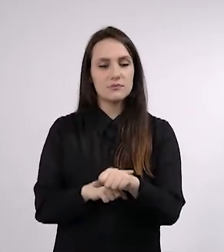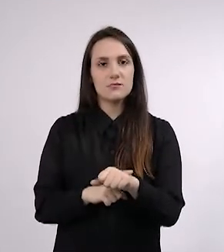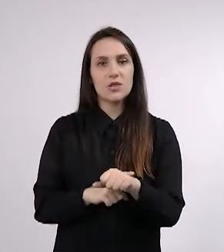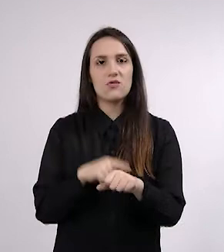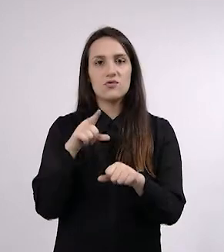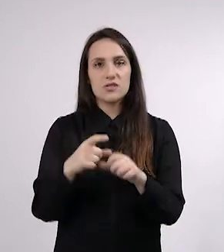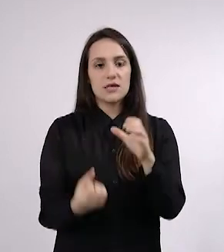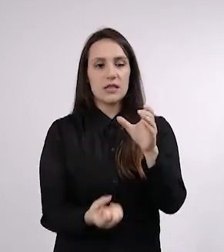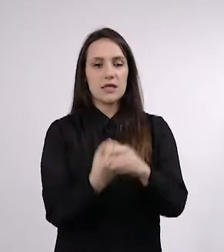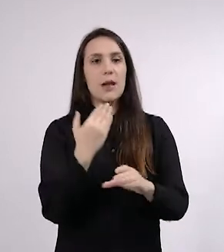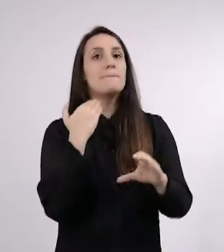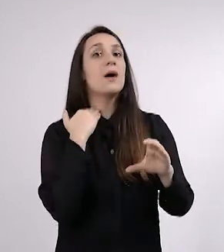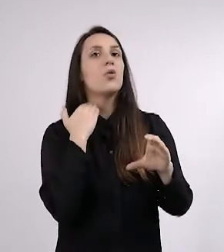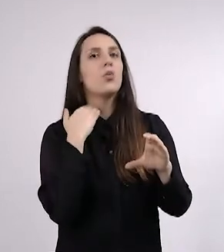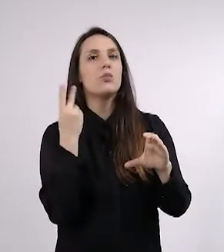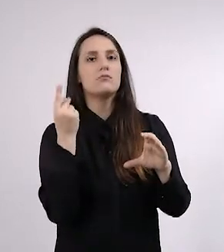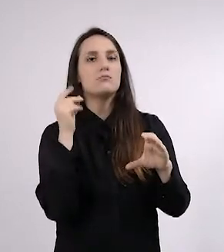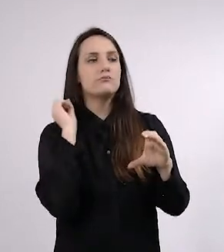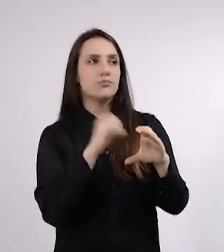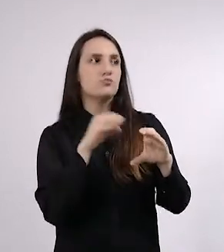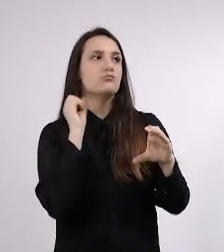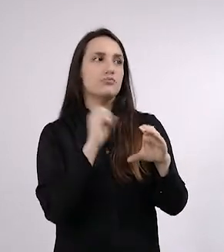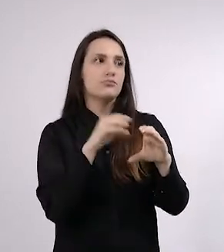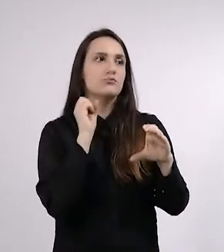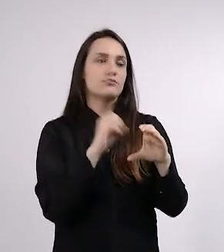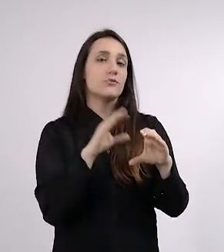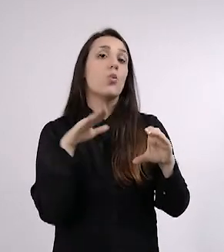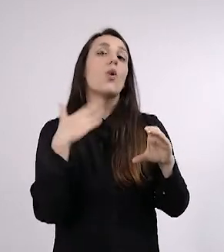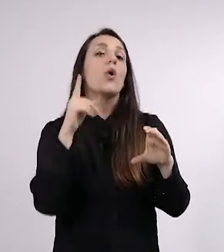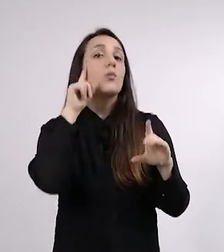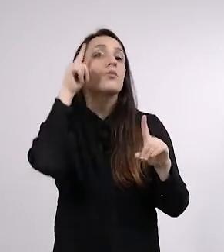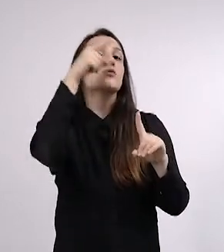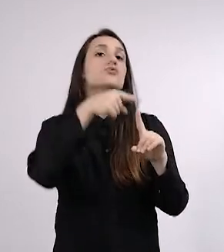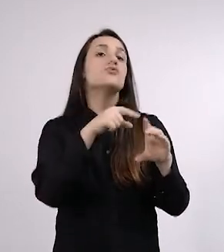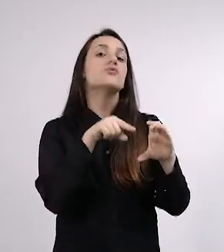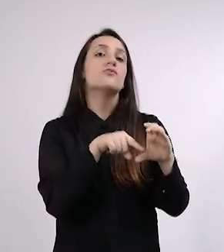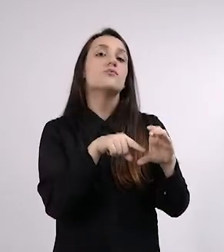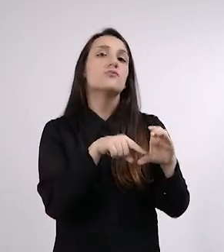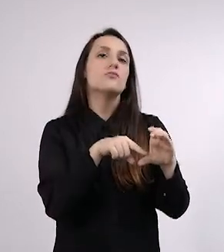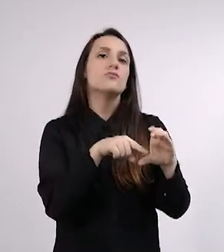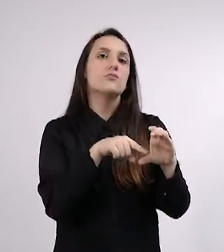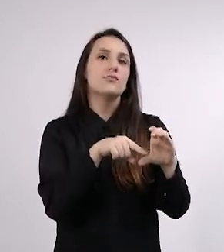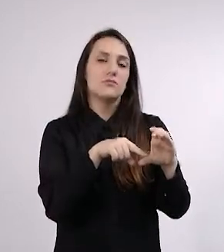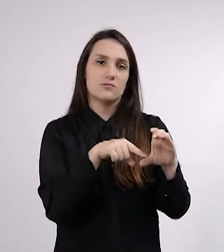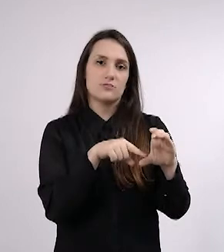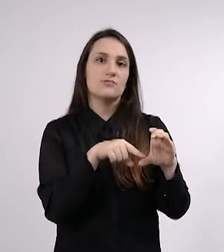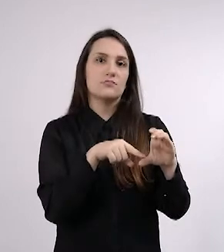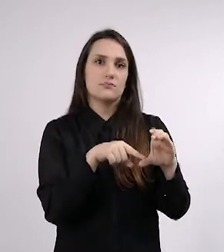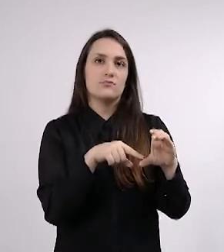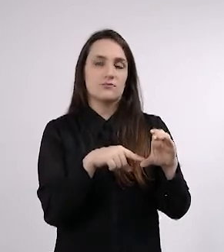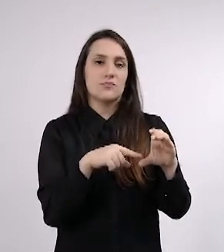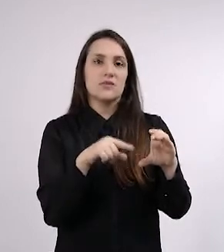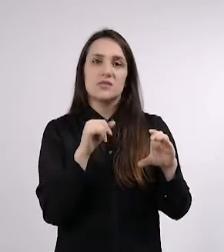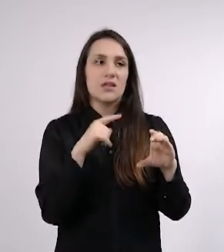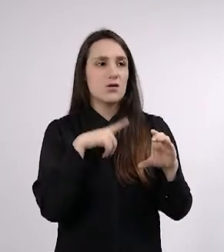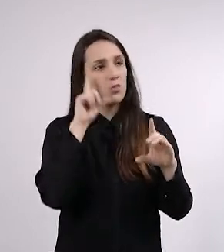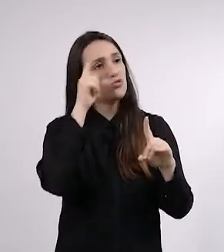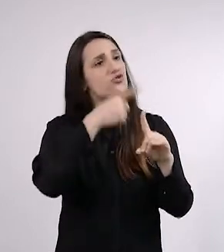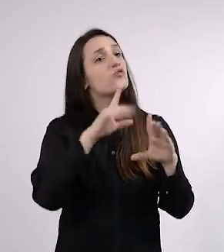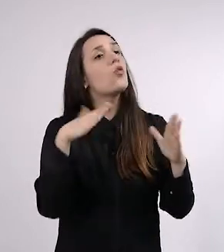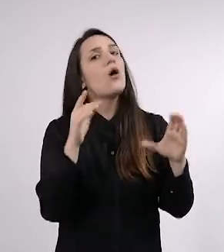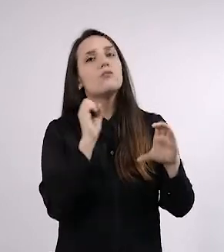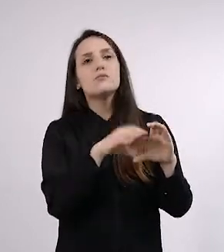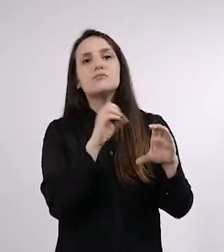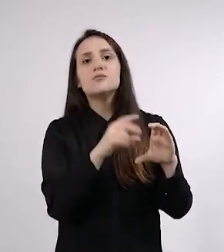um fundo específico, que é uma origem de recurso, ele tem um objeto. Se você vai mudar o objeto, você tem que discutir, tem que conversar.